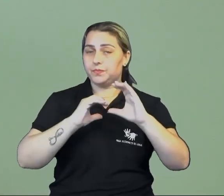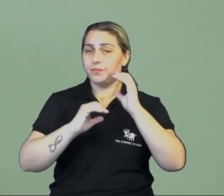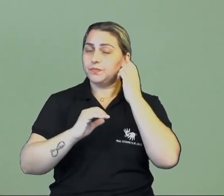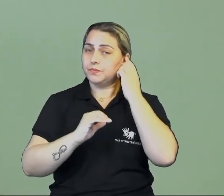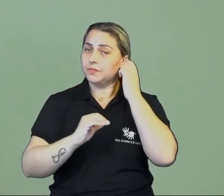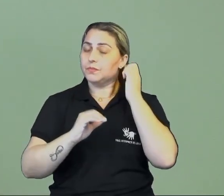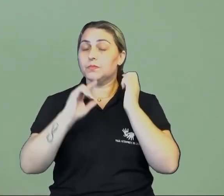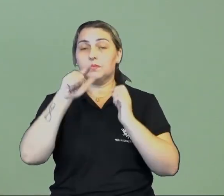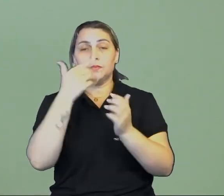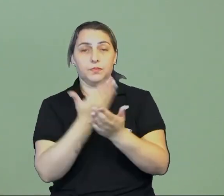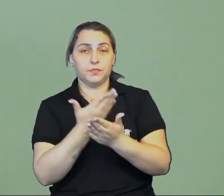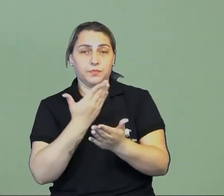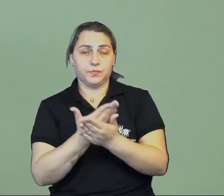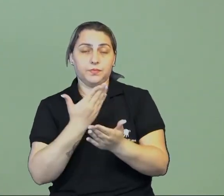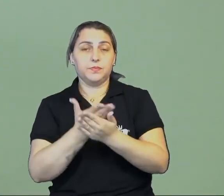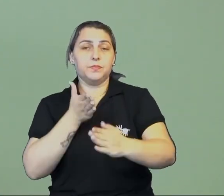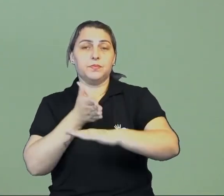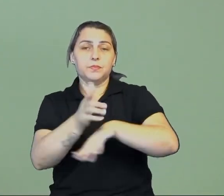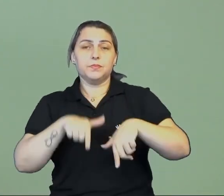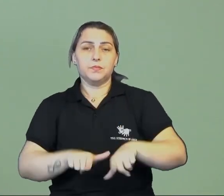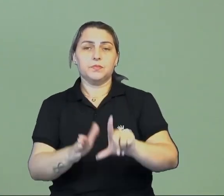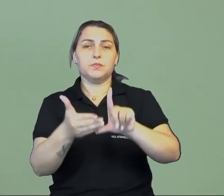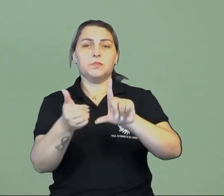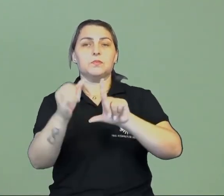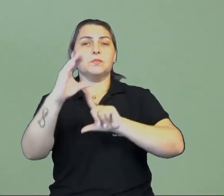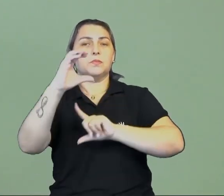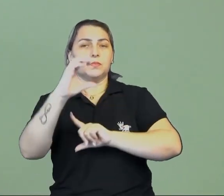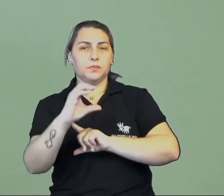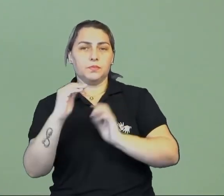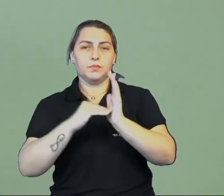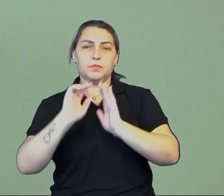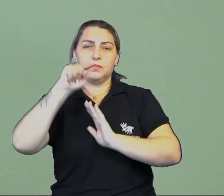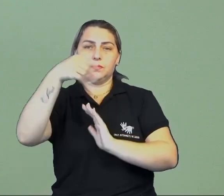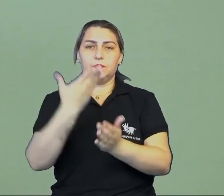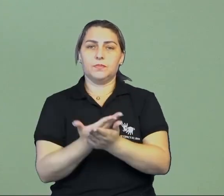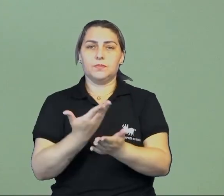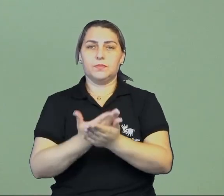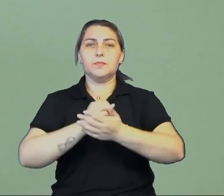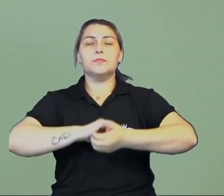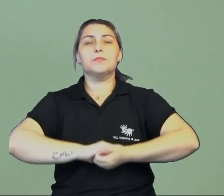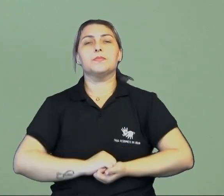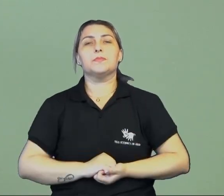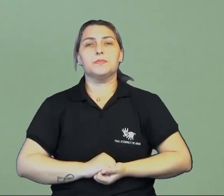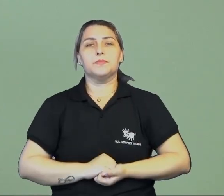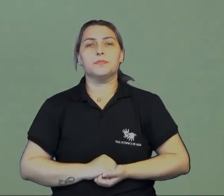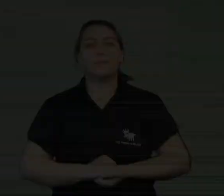Então, para outras aulas, é só acessar a plataforma Eduque e até a próxima aula.